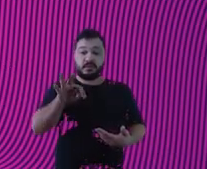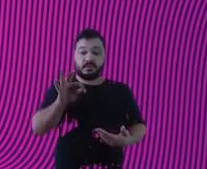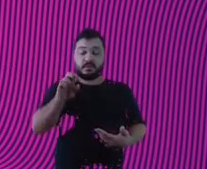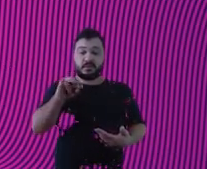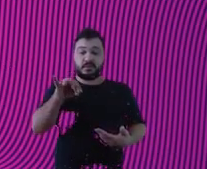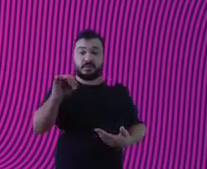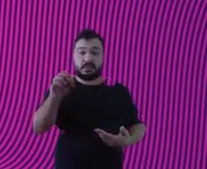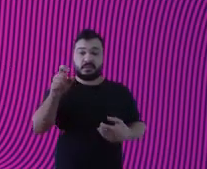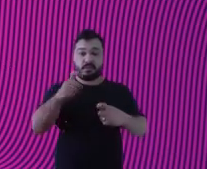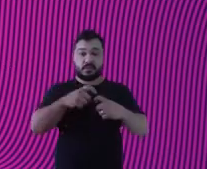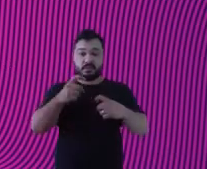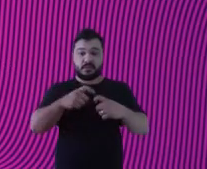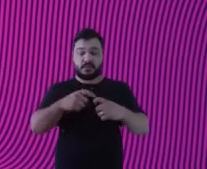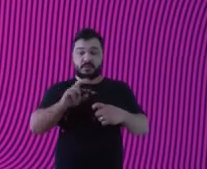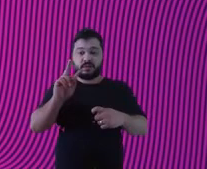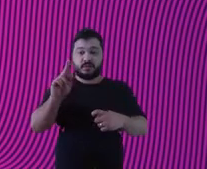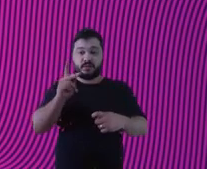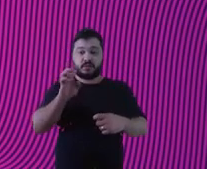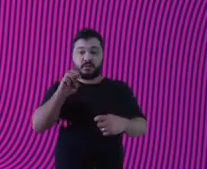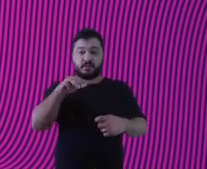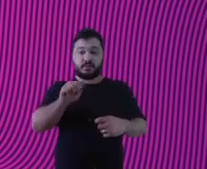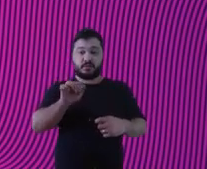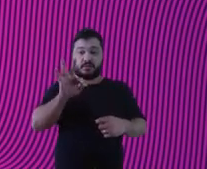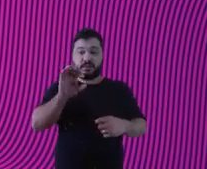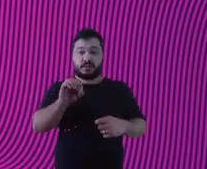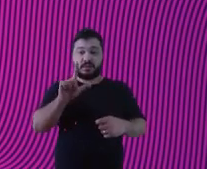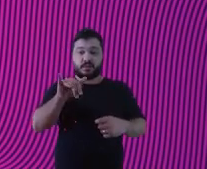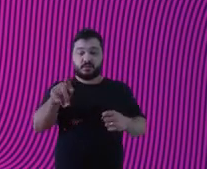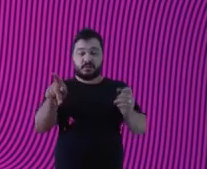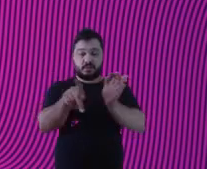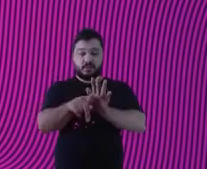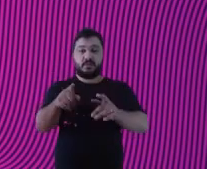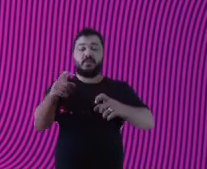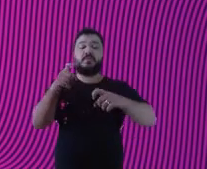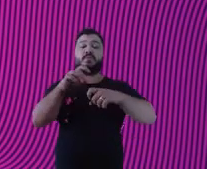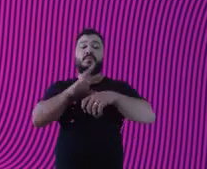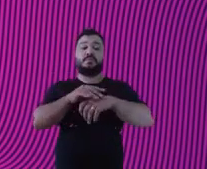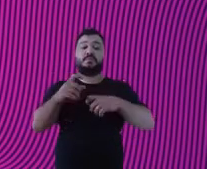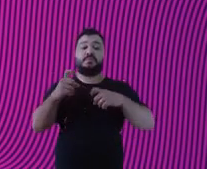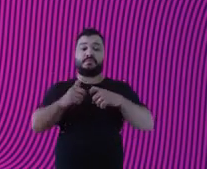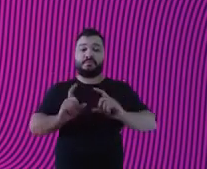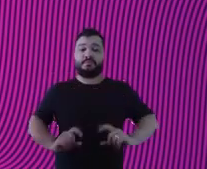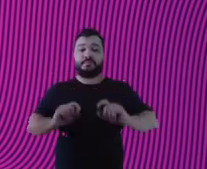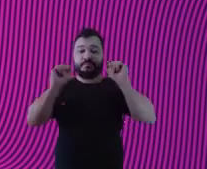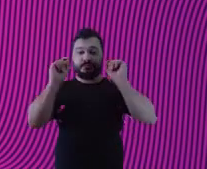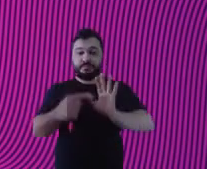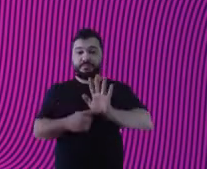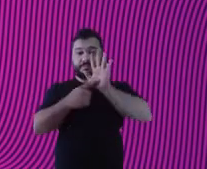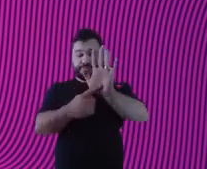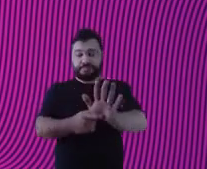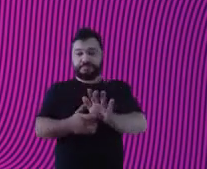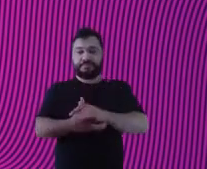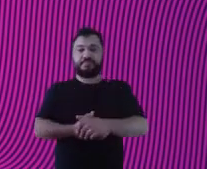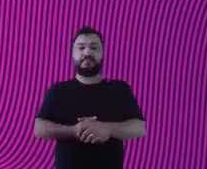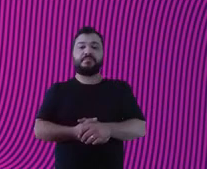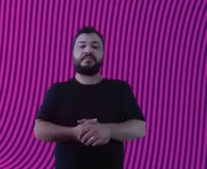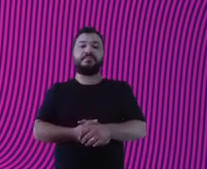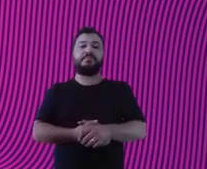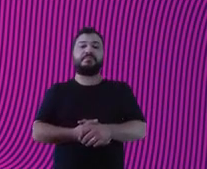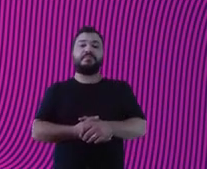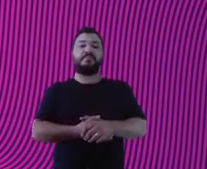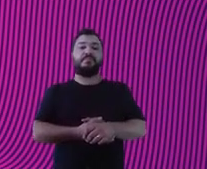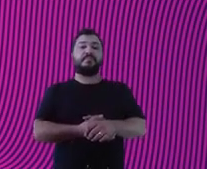médico hematologista aqui do Oncologia Américas no Rio, para fazer a apresentação do caso dele.